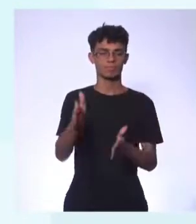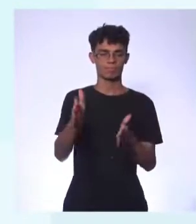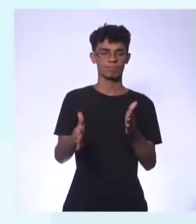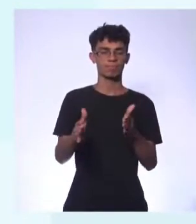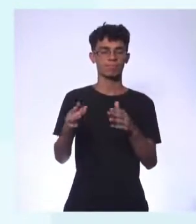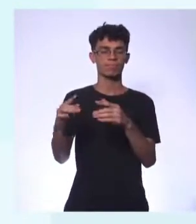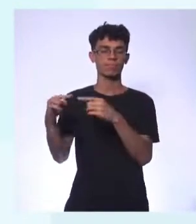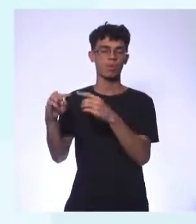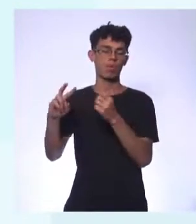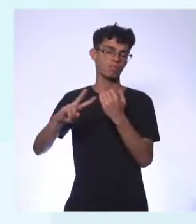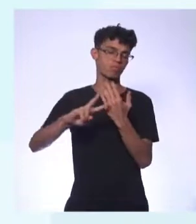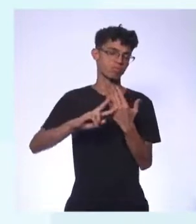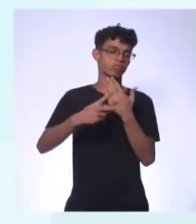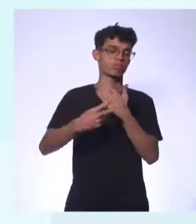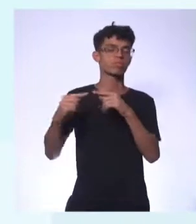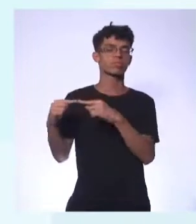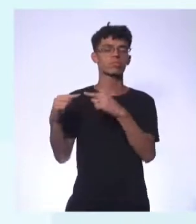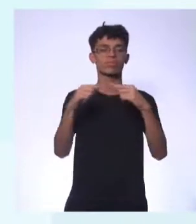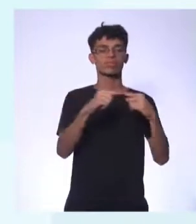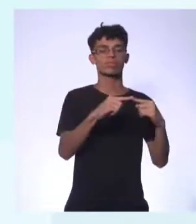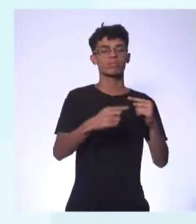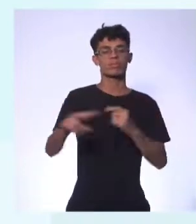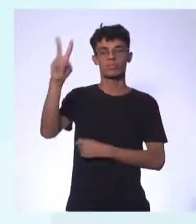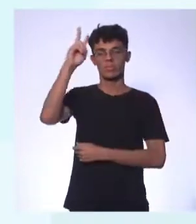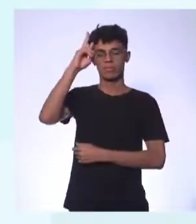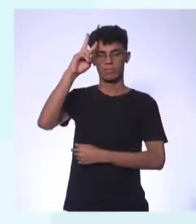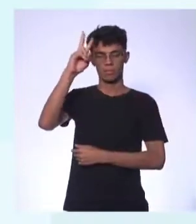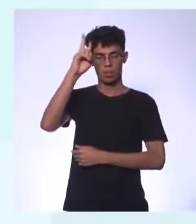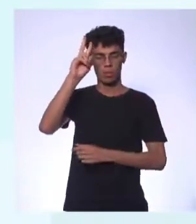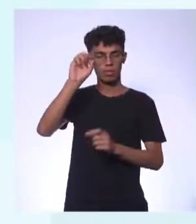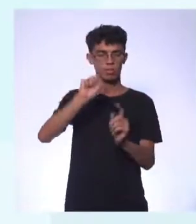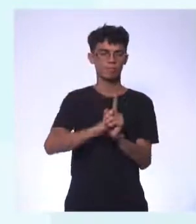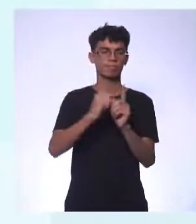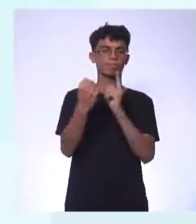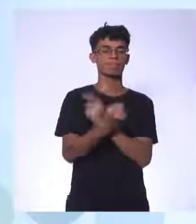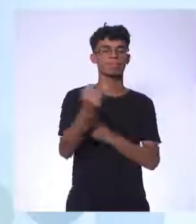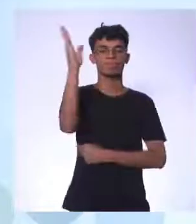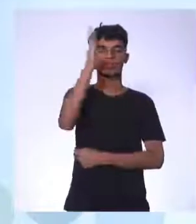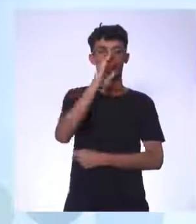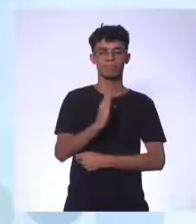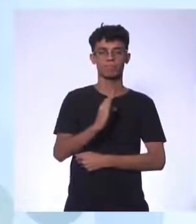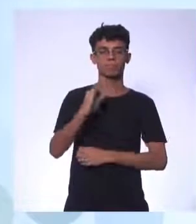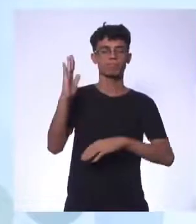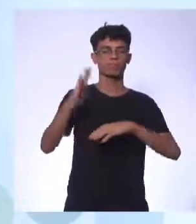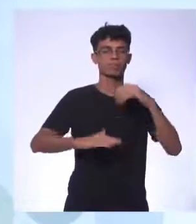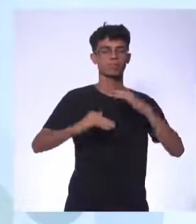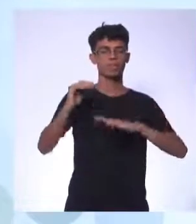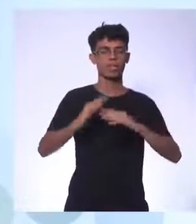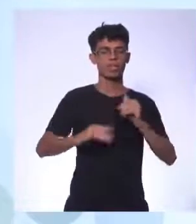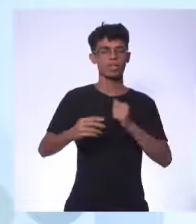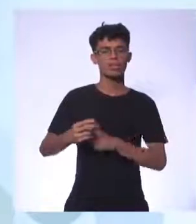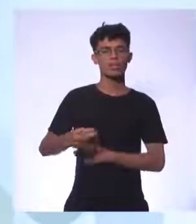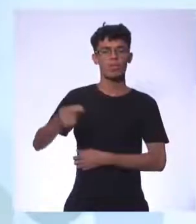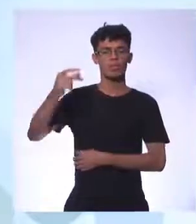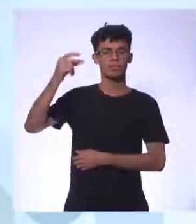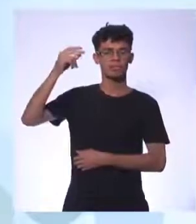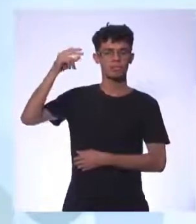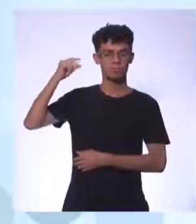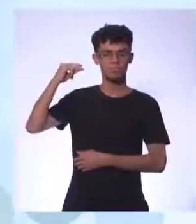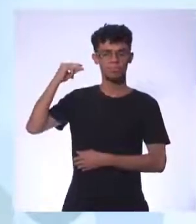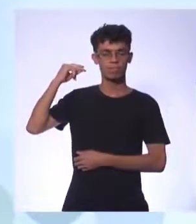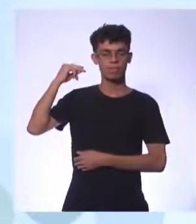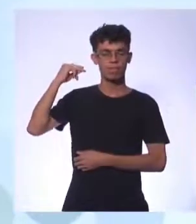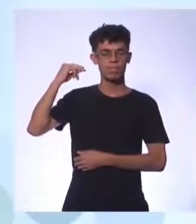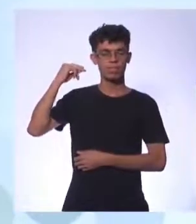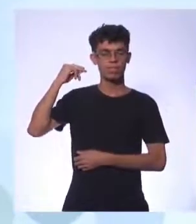relacionados à formação histórica da sociedade brasileira, né? Essa habilidade não foi contemplada nas